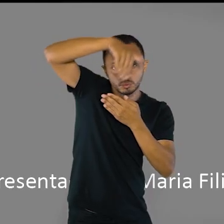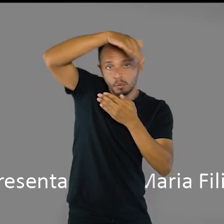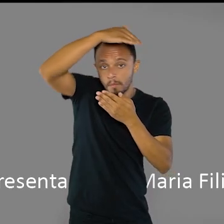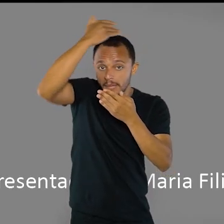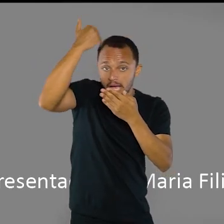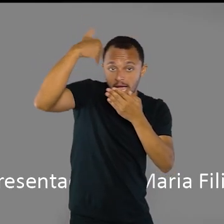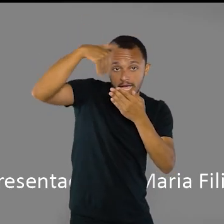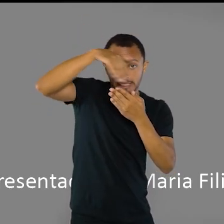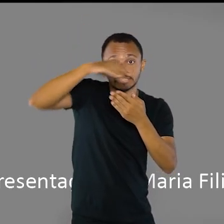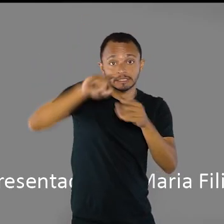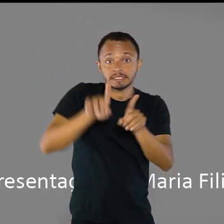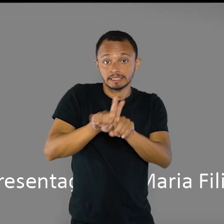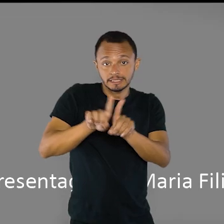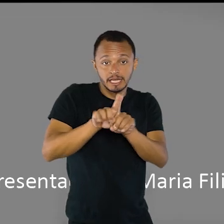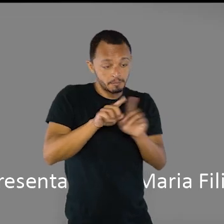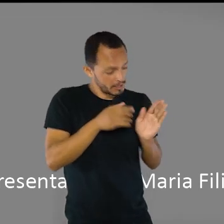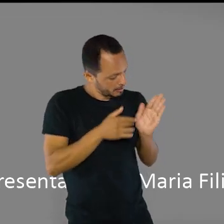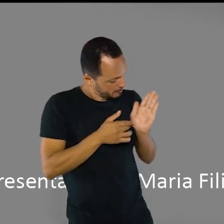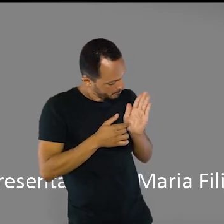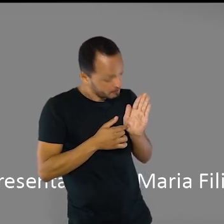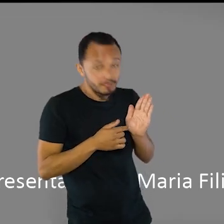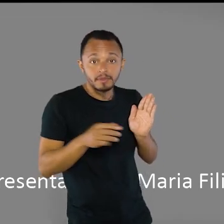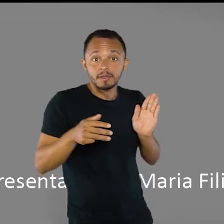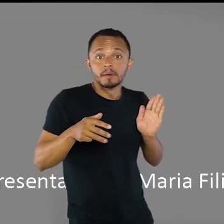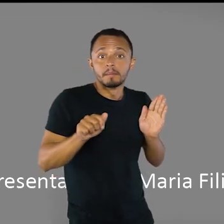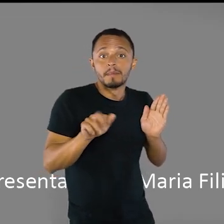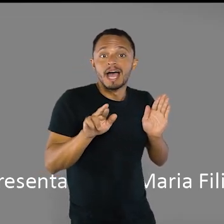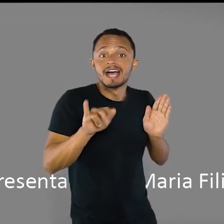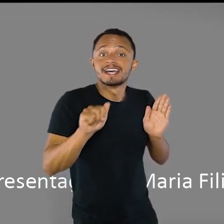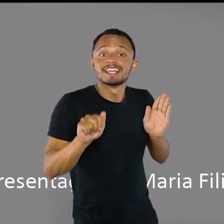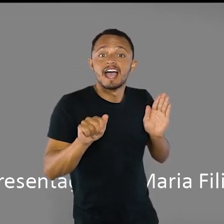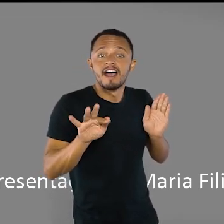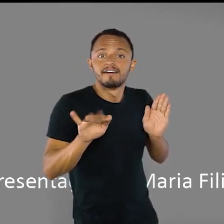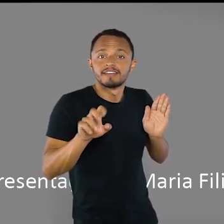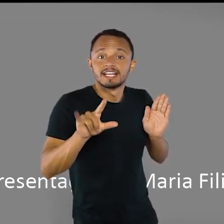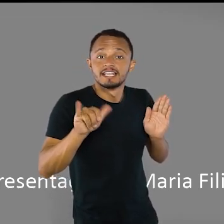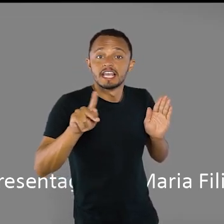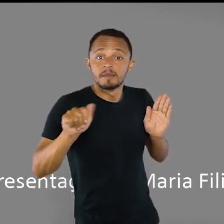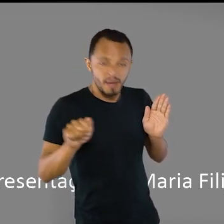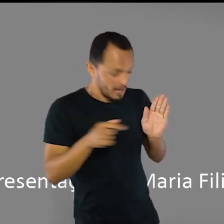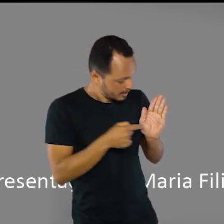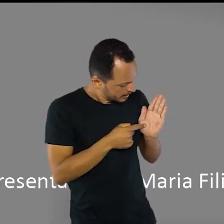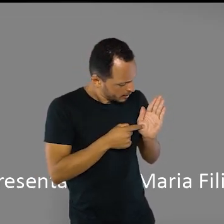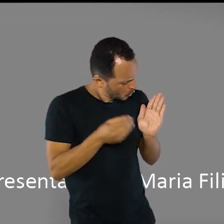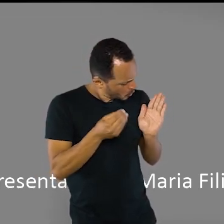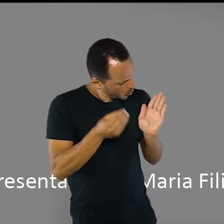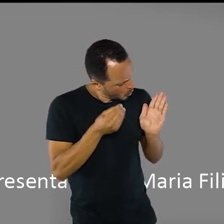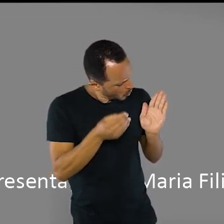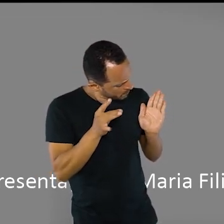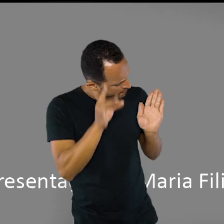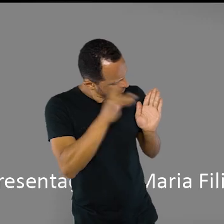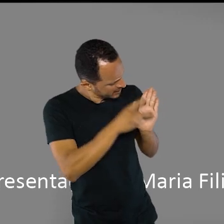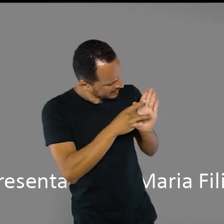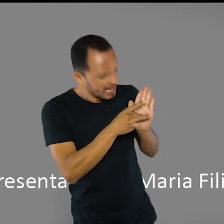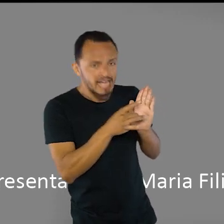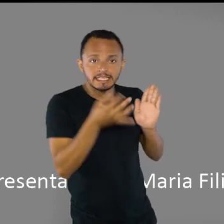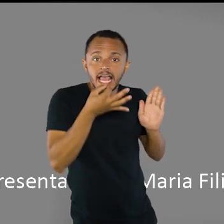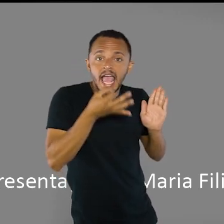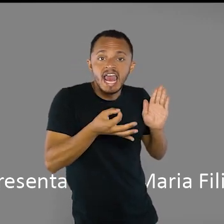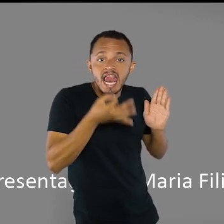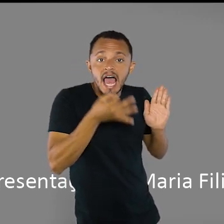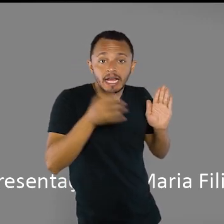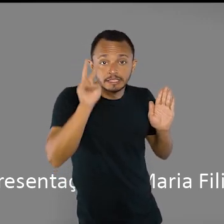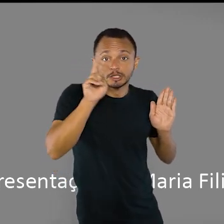cabeça, mas agora faz de Maria Filipa uma mulher mais corpulosa, como ela seria segundo os relatos